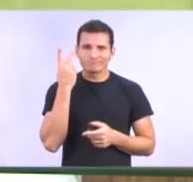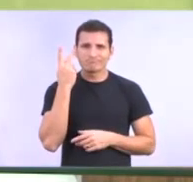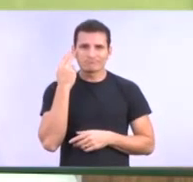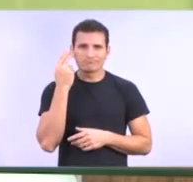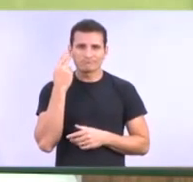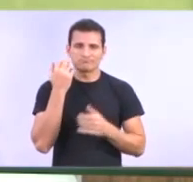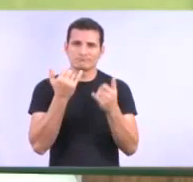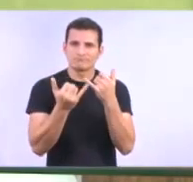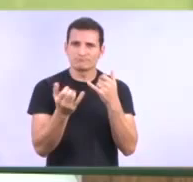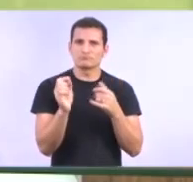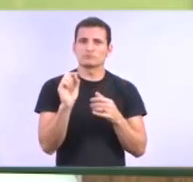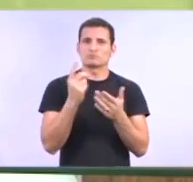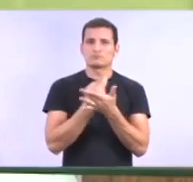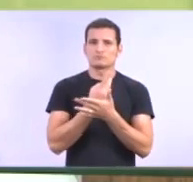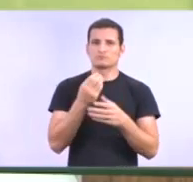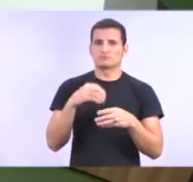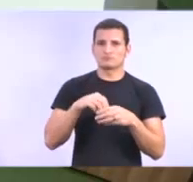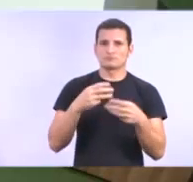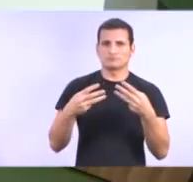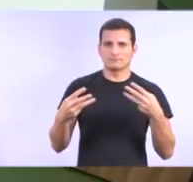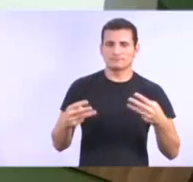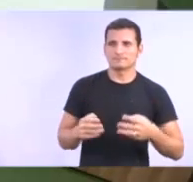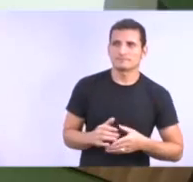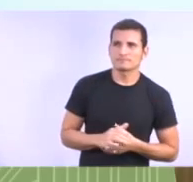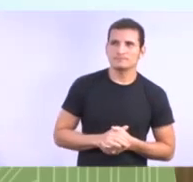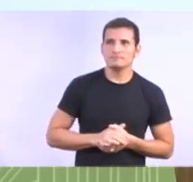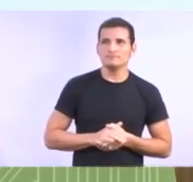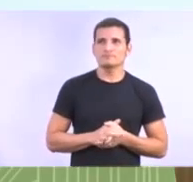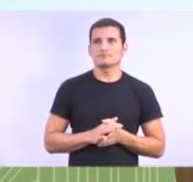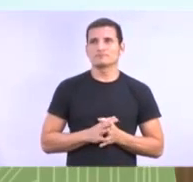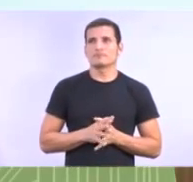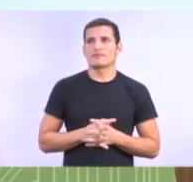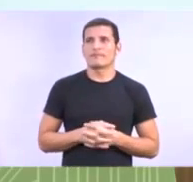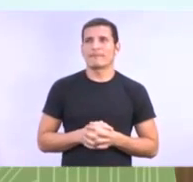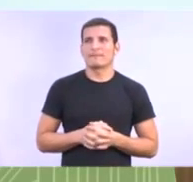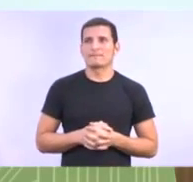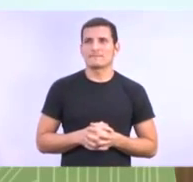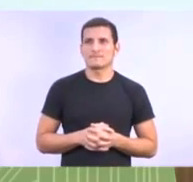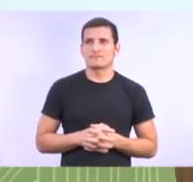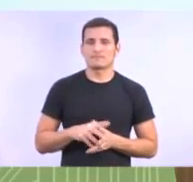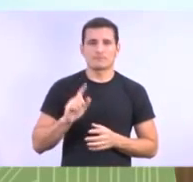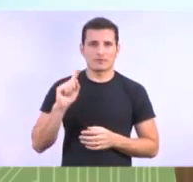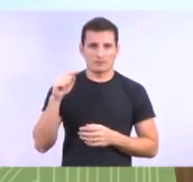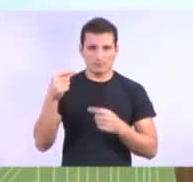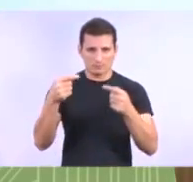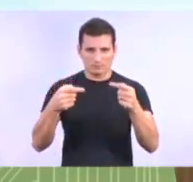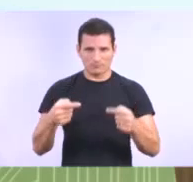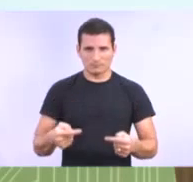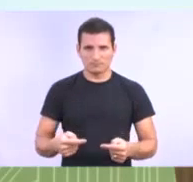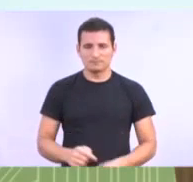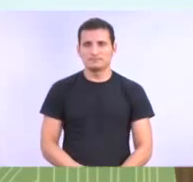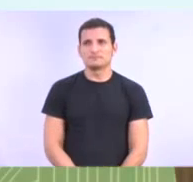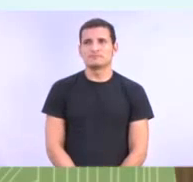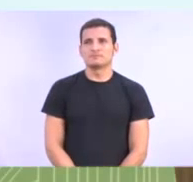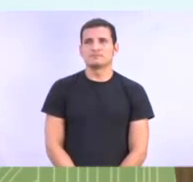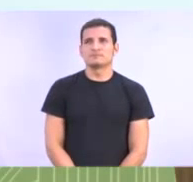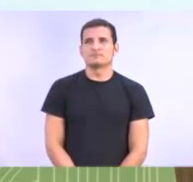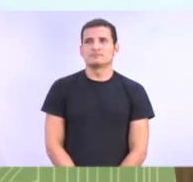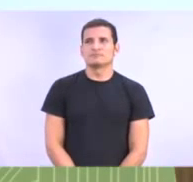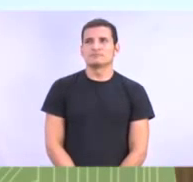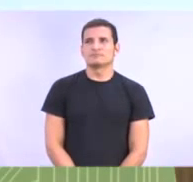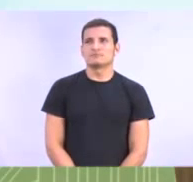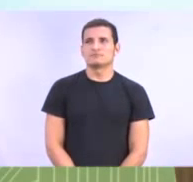ocorre dentro da rede. Isso é importante. Então, pessoal, é isso. Vamos para a próxima questão? Acompanhem comigo.